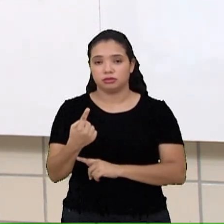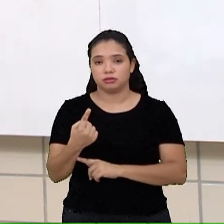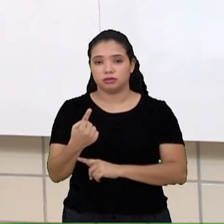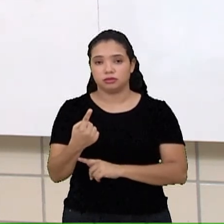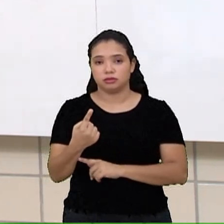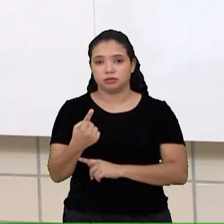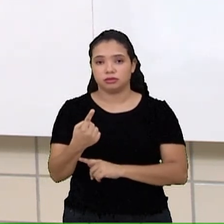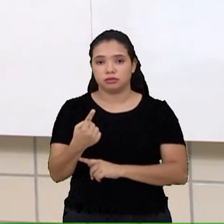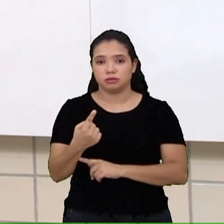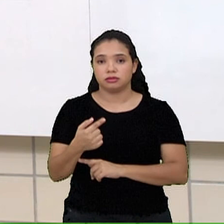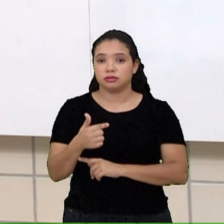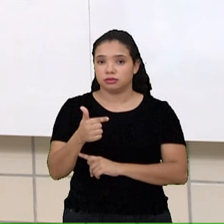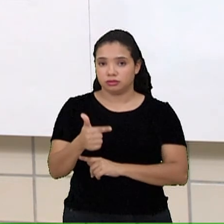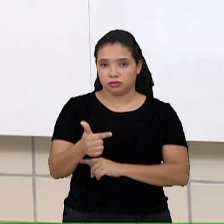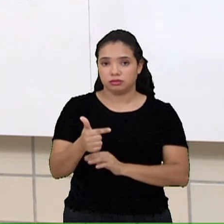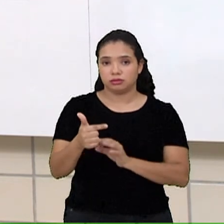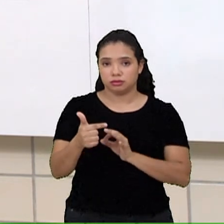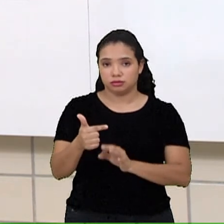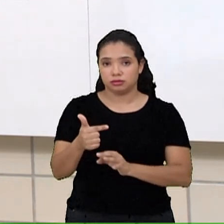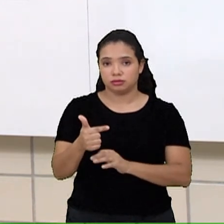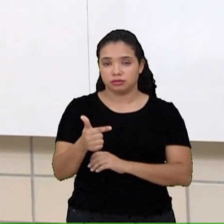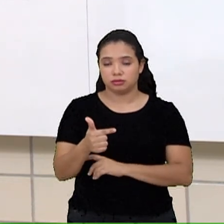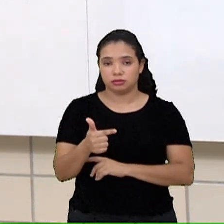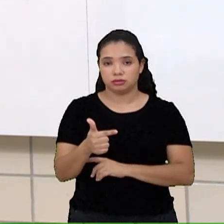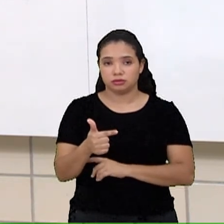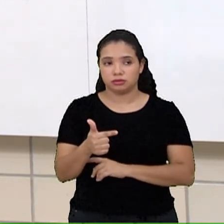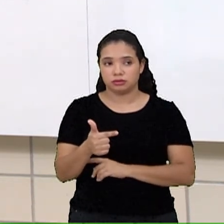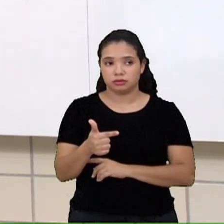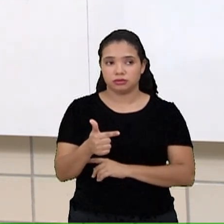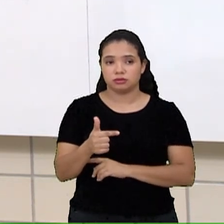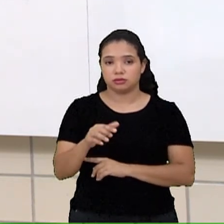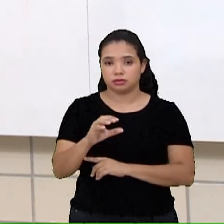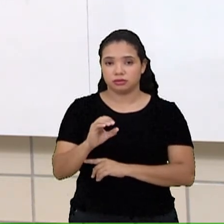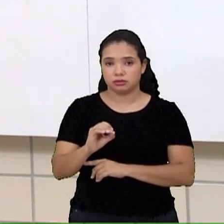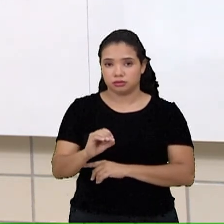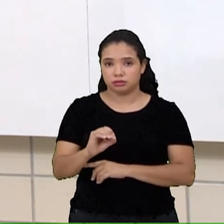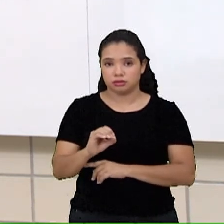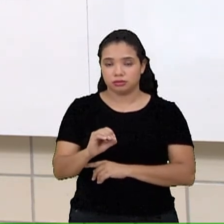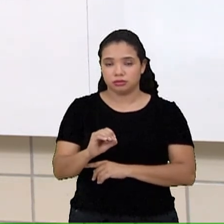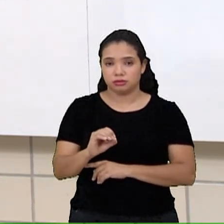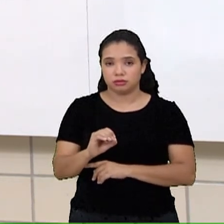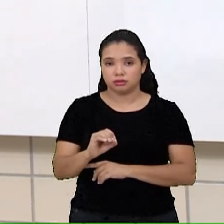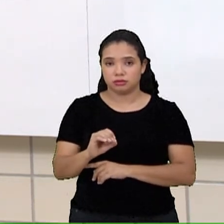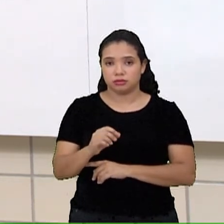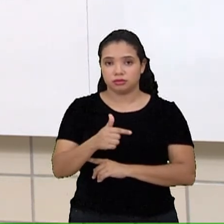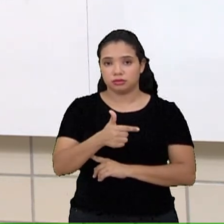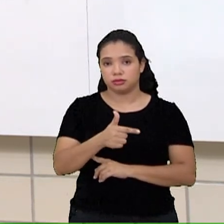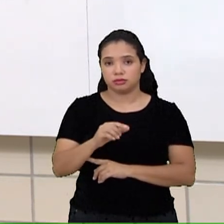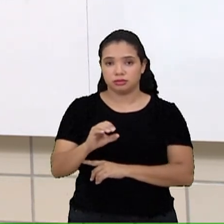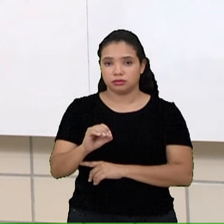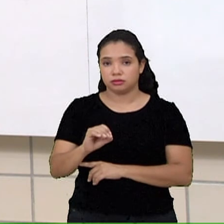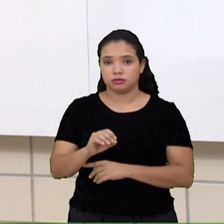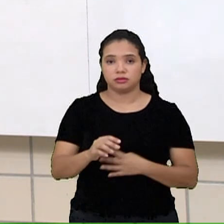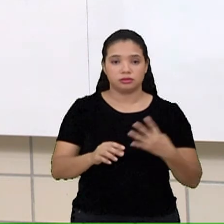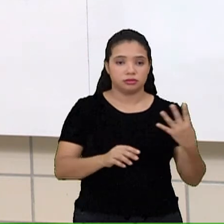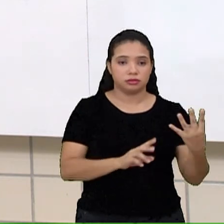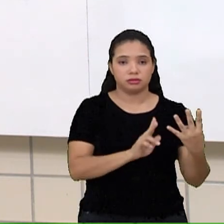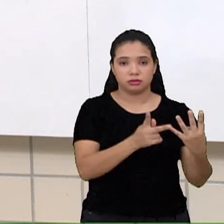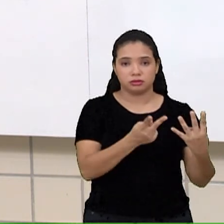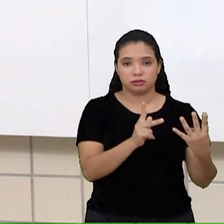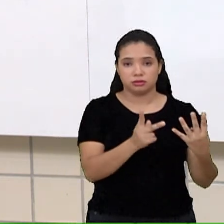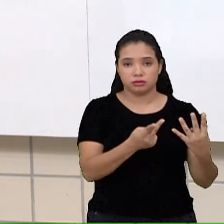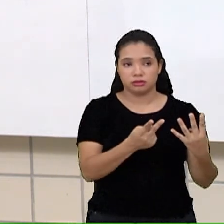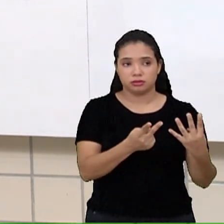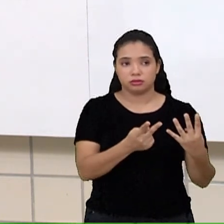Vou ter o quê? 2, né? 2 oxigênio, certo? Olha aqui, ó. 4 átomos de